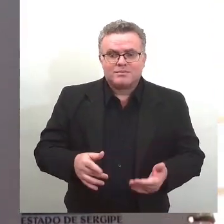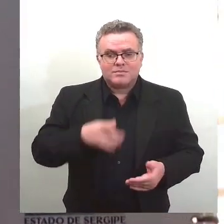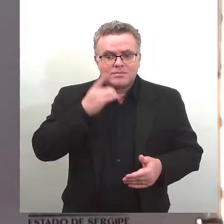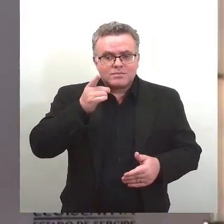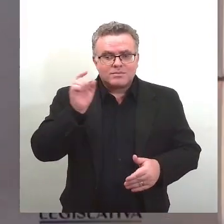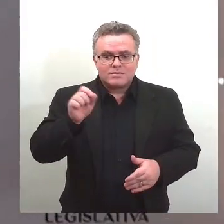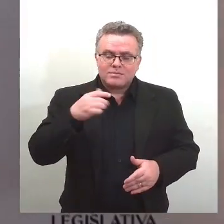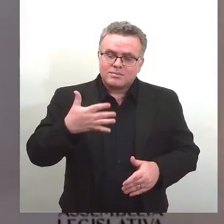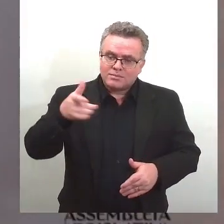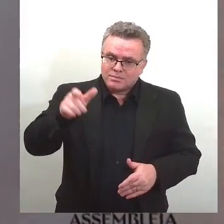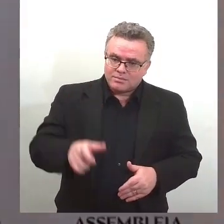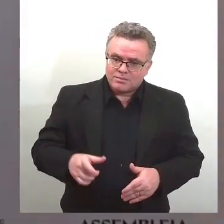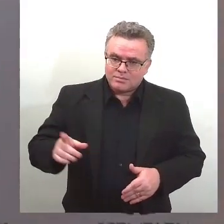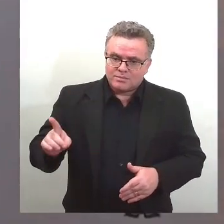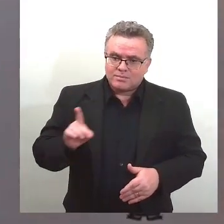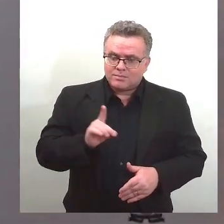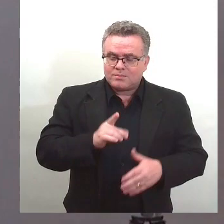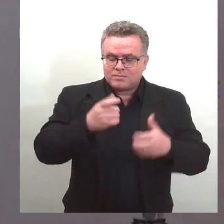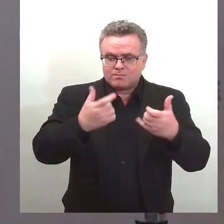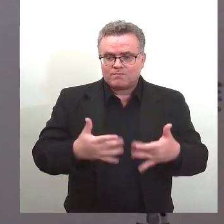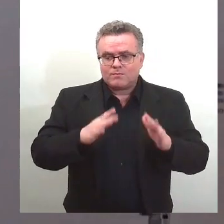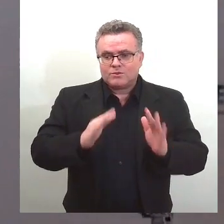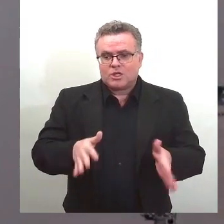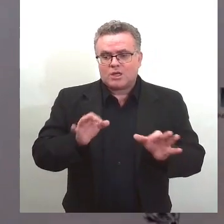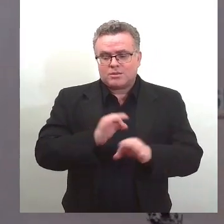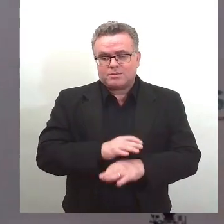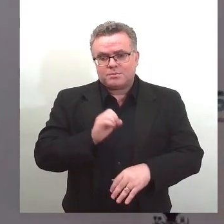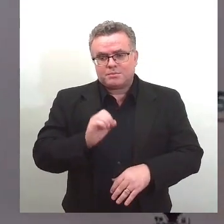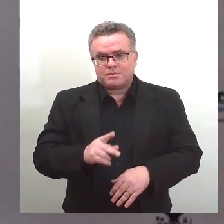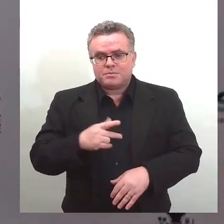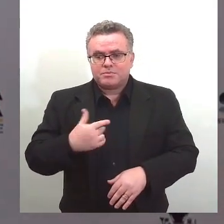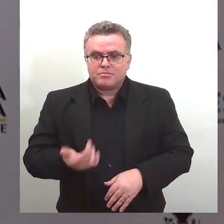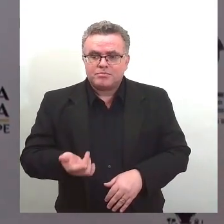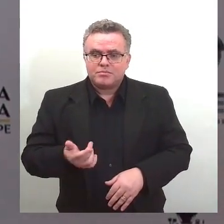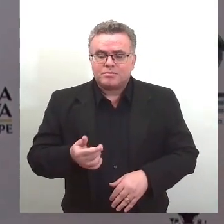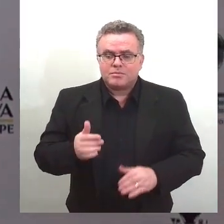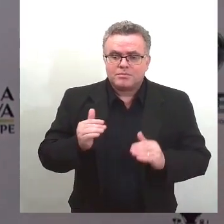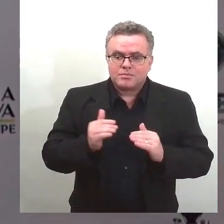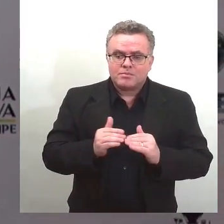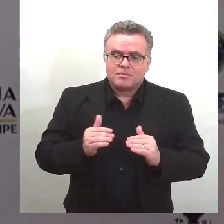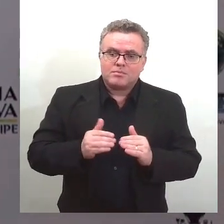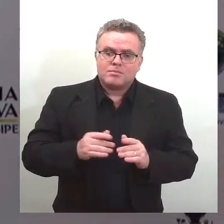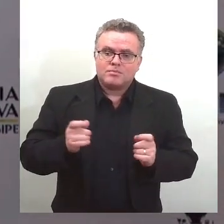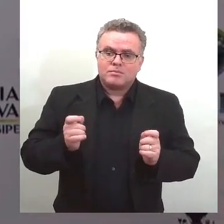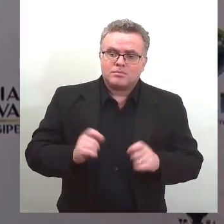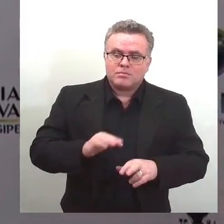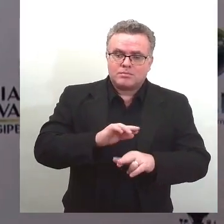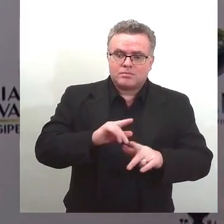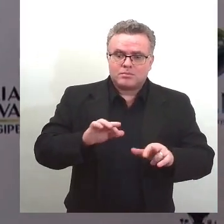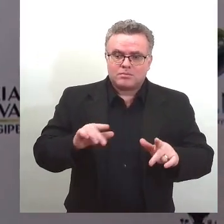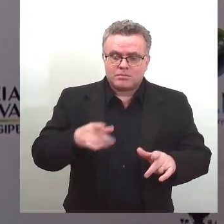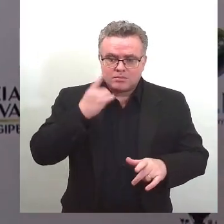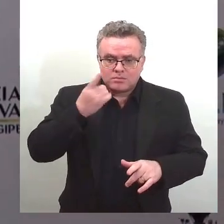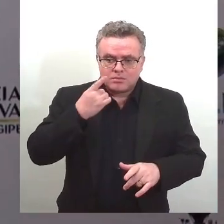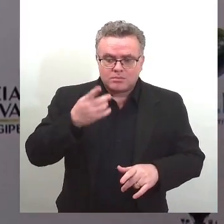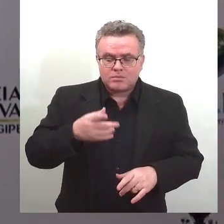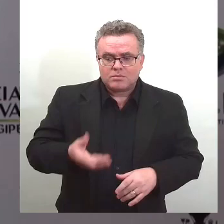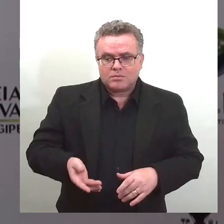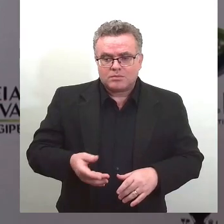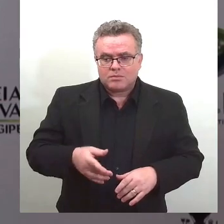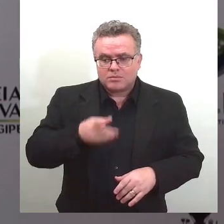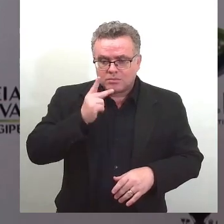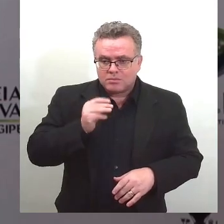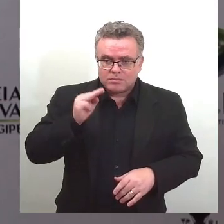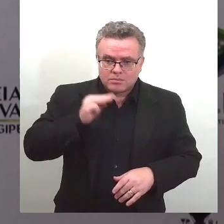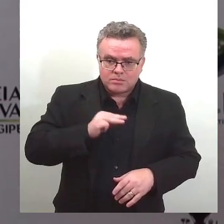Esse também é o assunto envolvendo, já que vários pais, estudantes estiveram acompanhando a